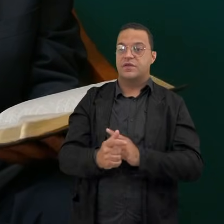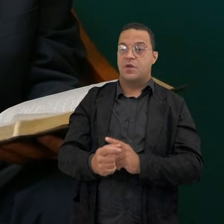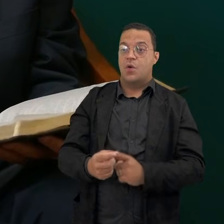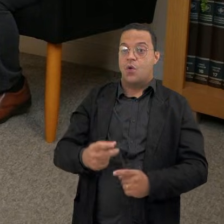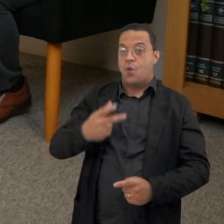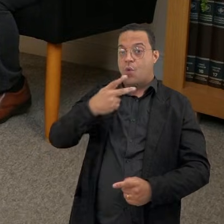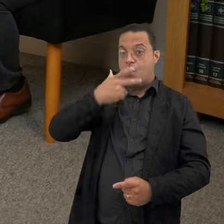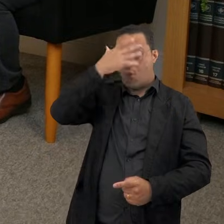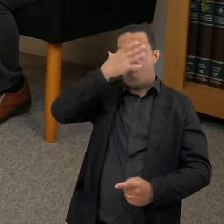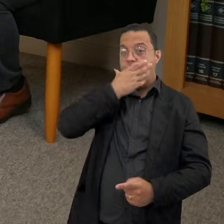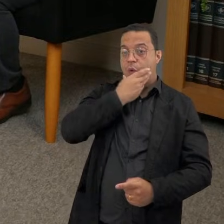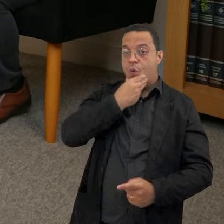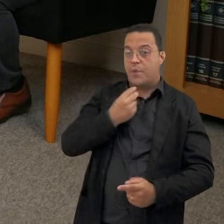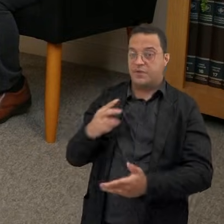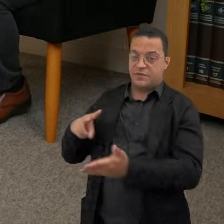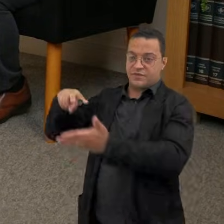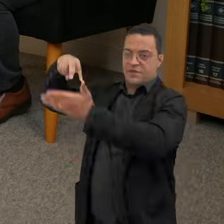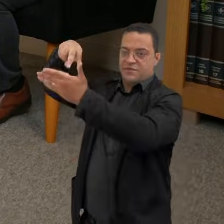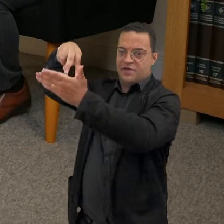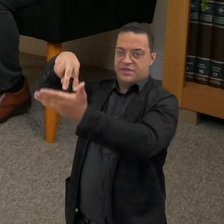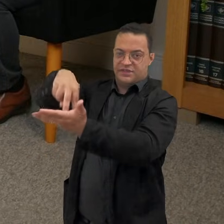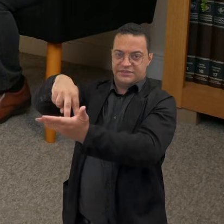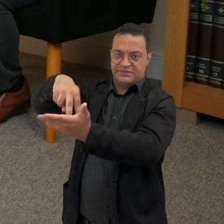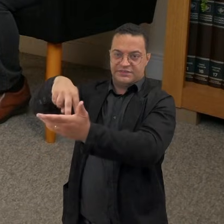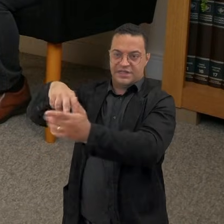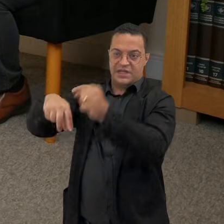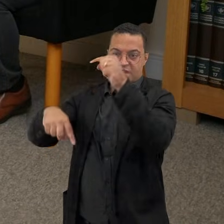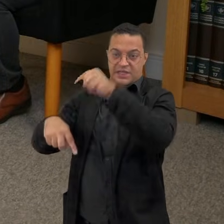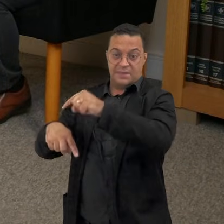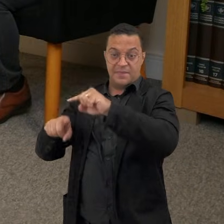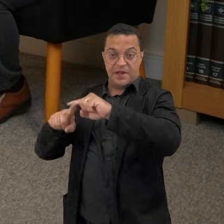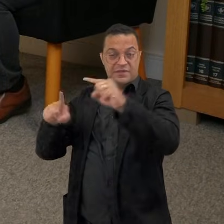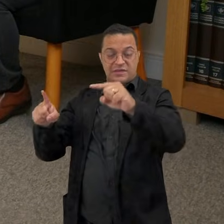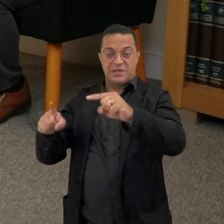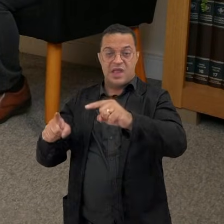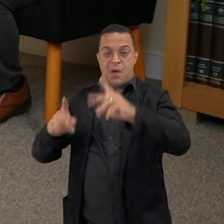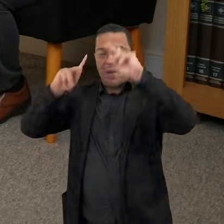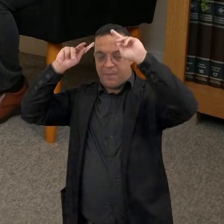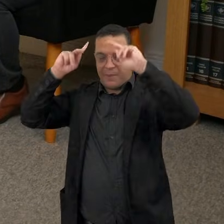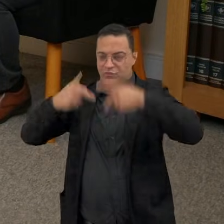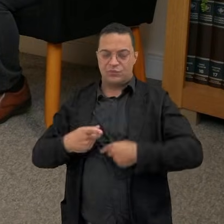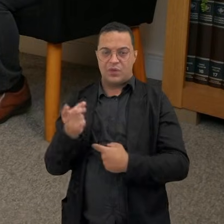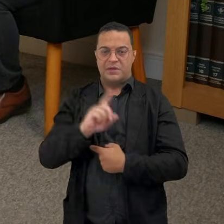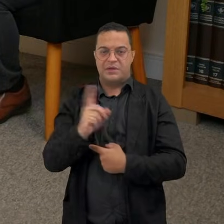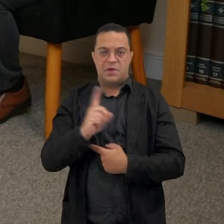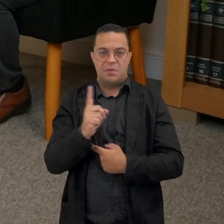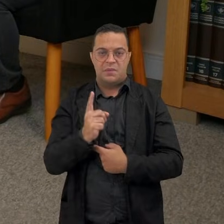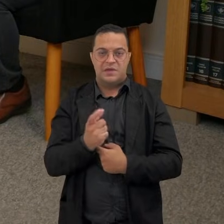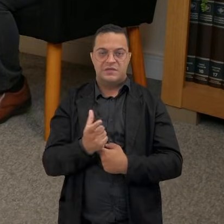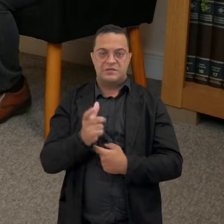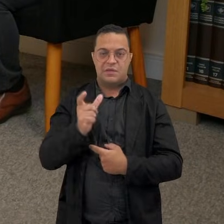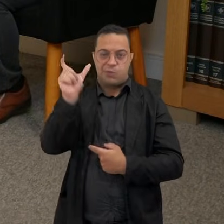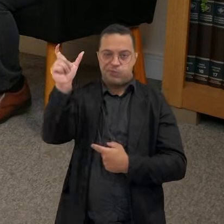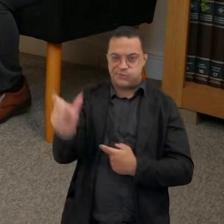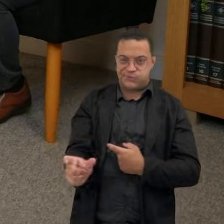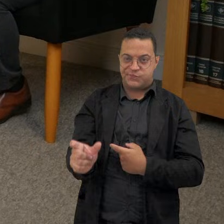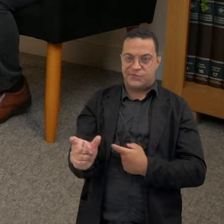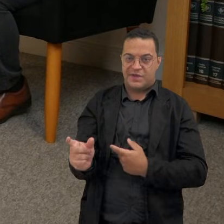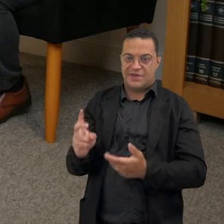Jerusalém e conseguiram destruir. Isso falado lá pelo profeta Daniel. Sim. E cumprido aqui nos dias do ano